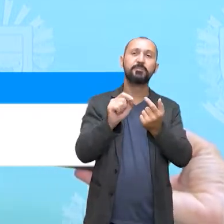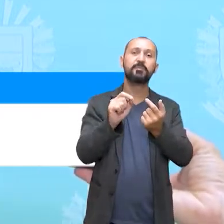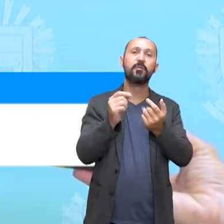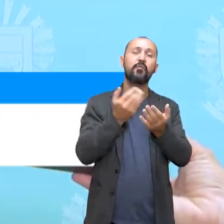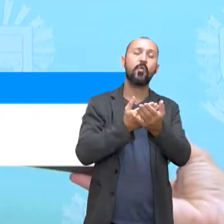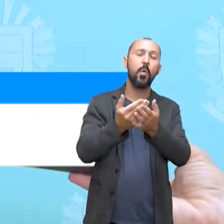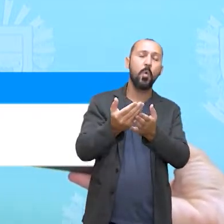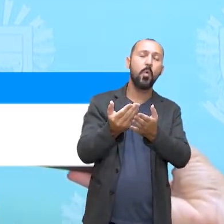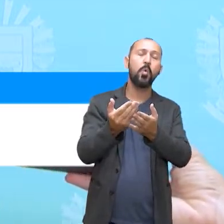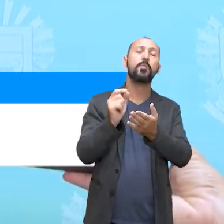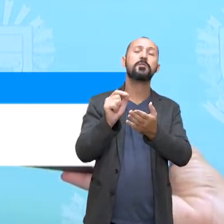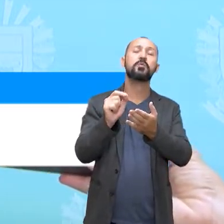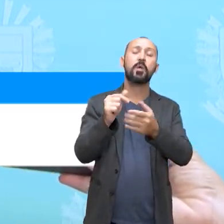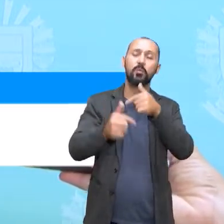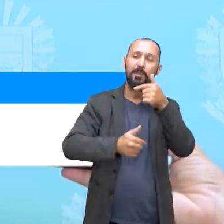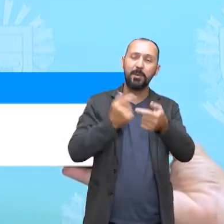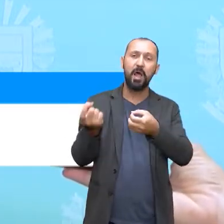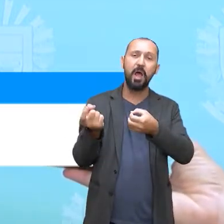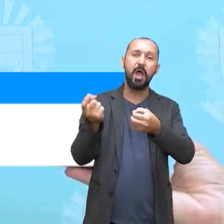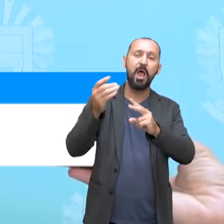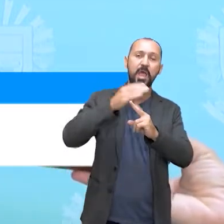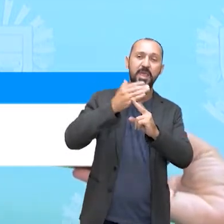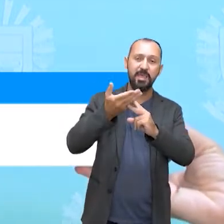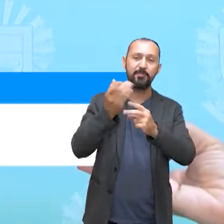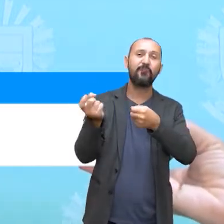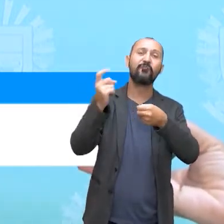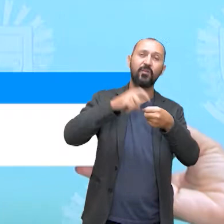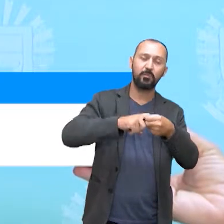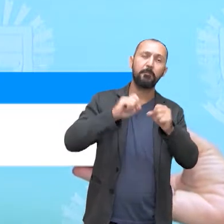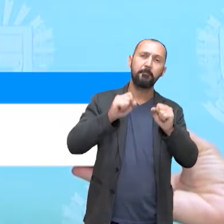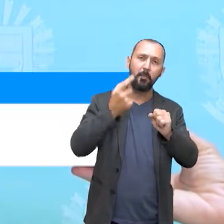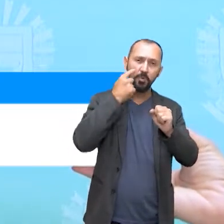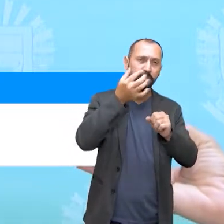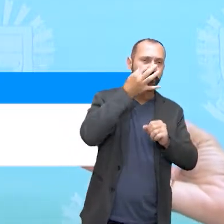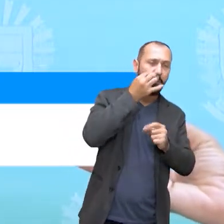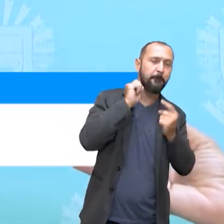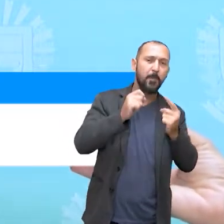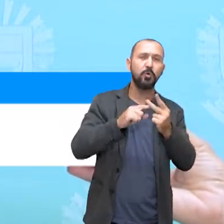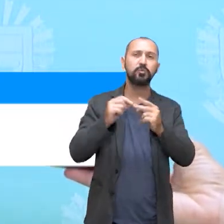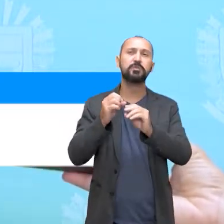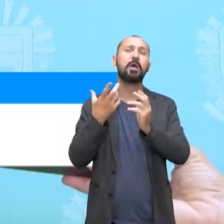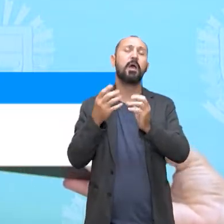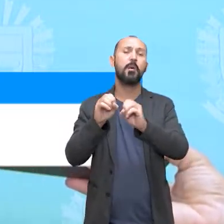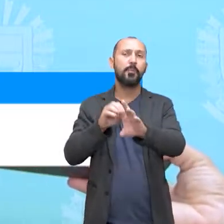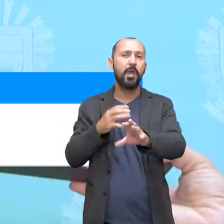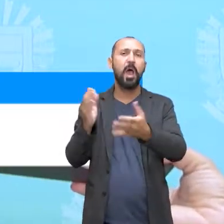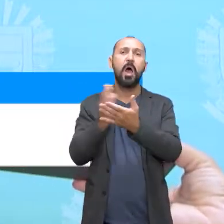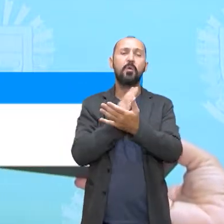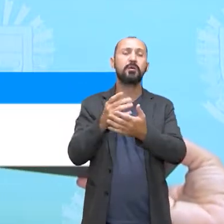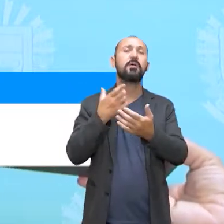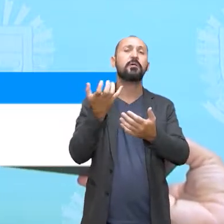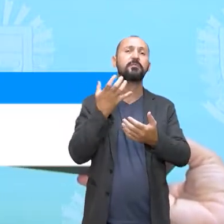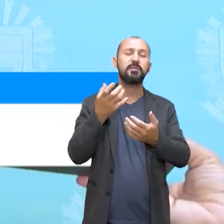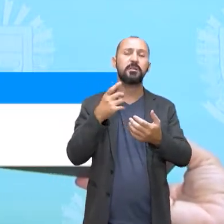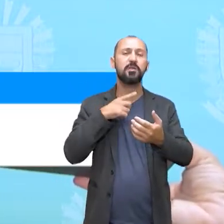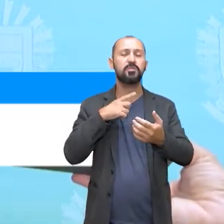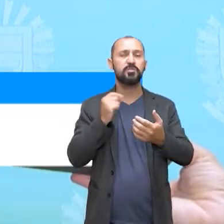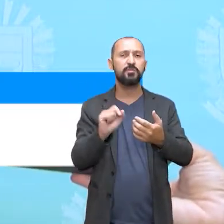hoje voltou de forma híbrida, você pode fazer a sessão presencial como você pode fazer online. Aqueles